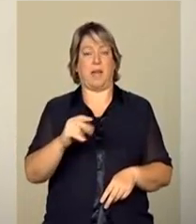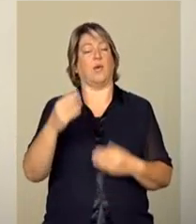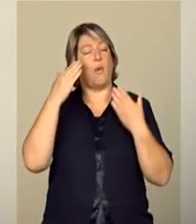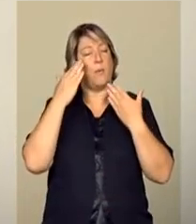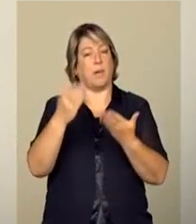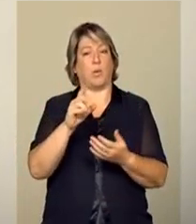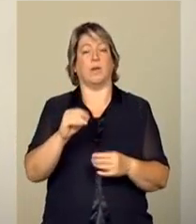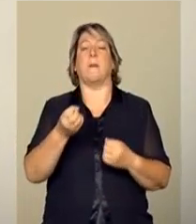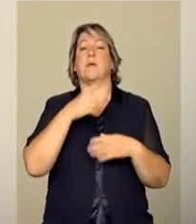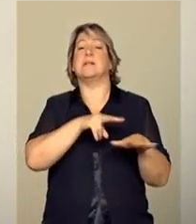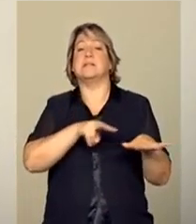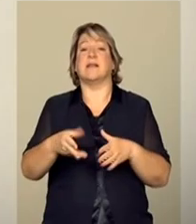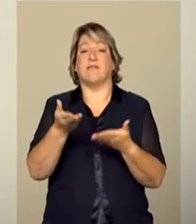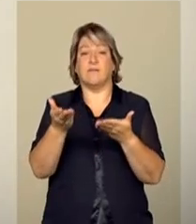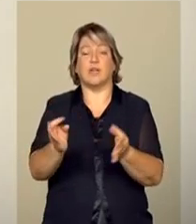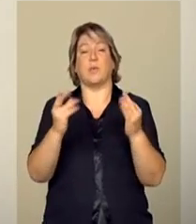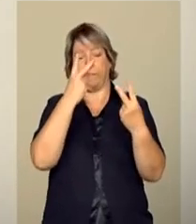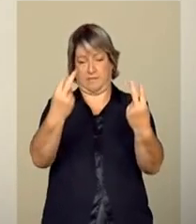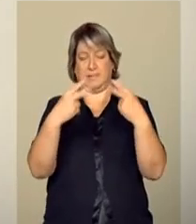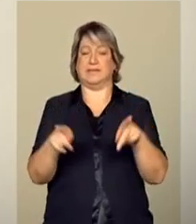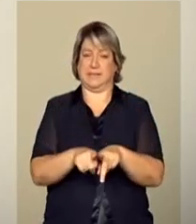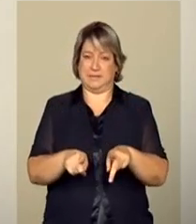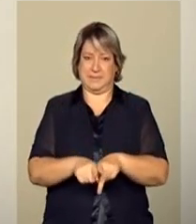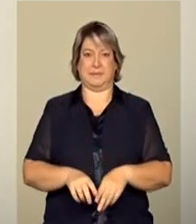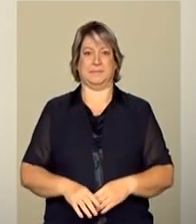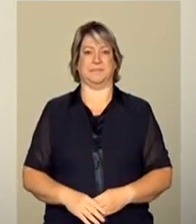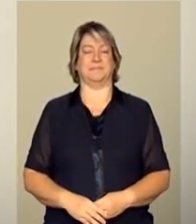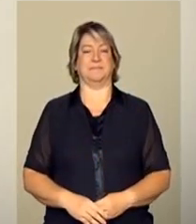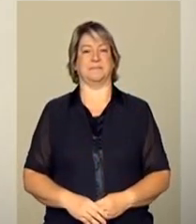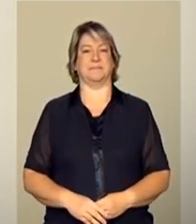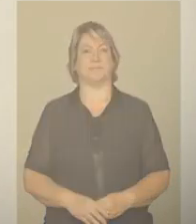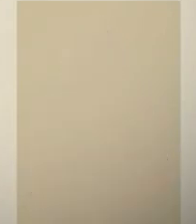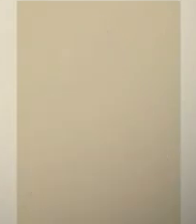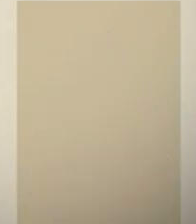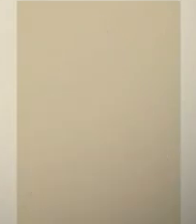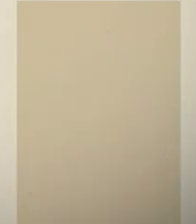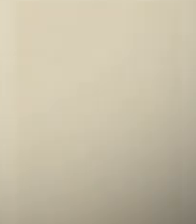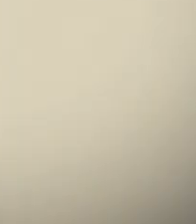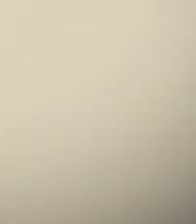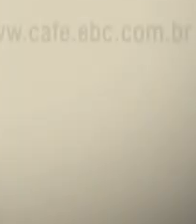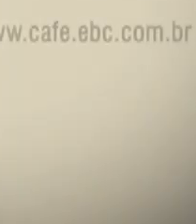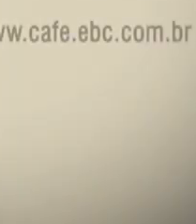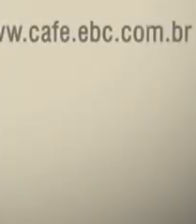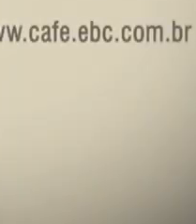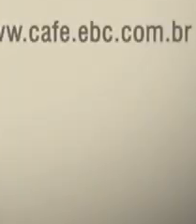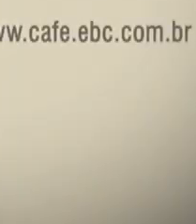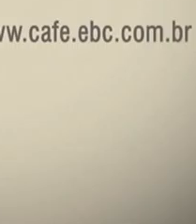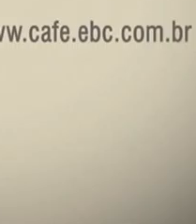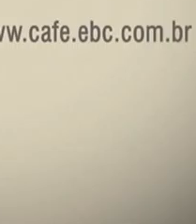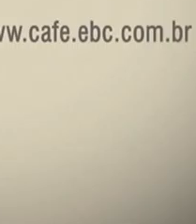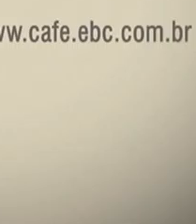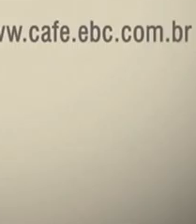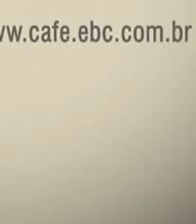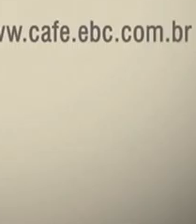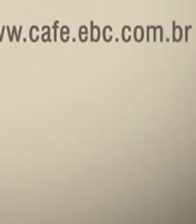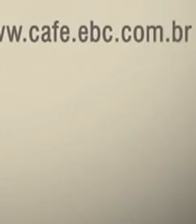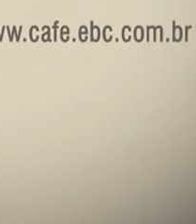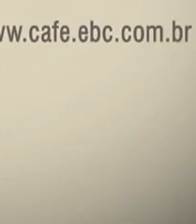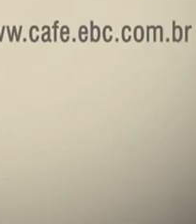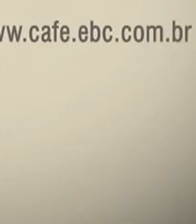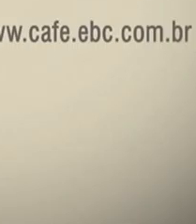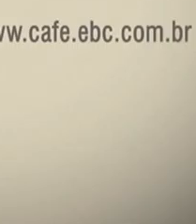Luciano uma boa semana para você e para os nossos ouvintes Obrigado presidenta você que nos ouve pode acessar